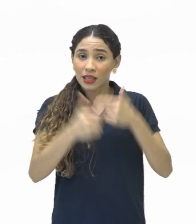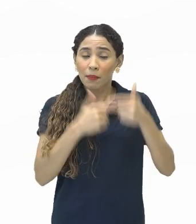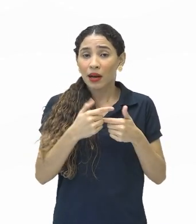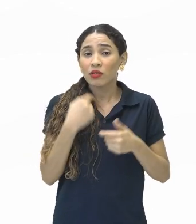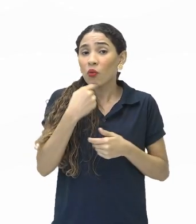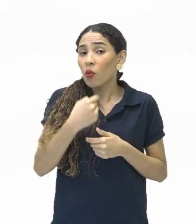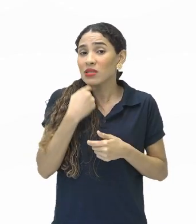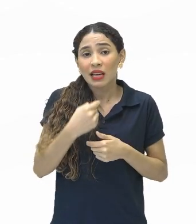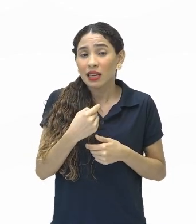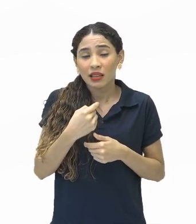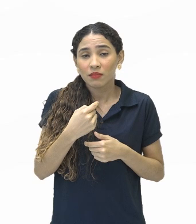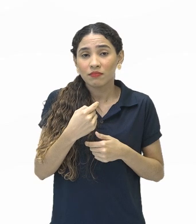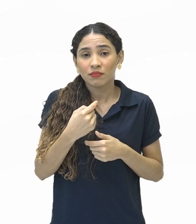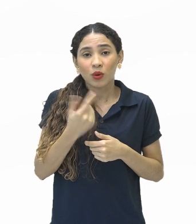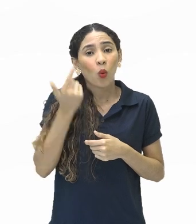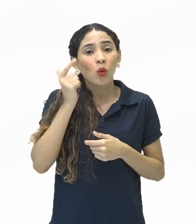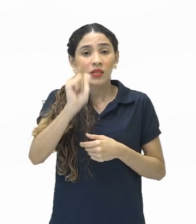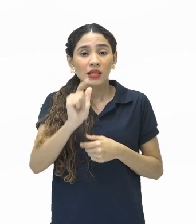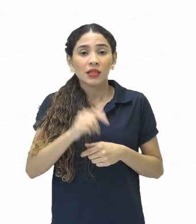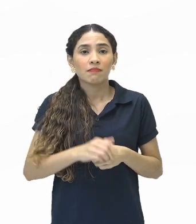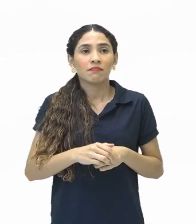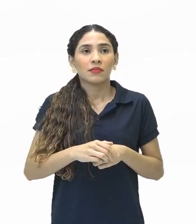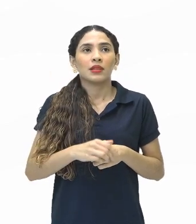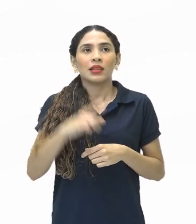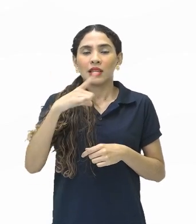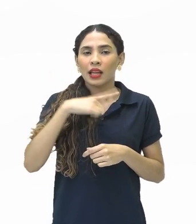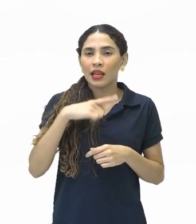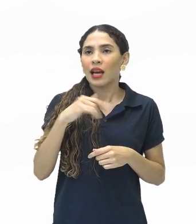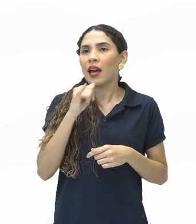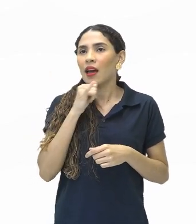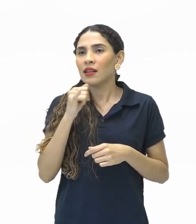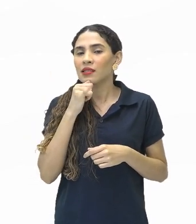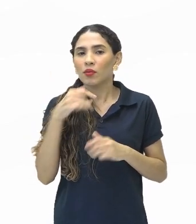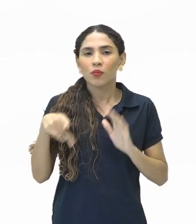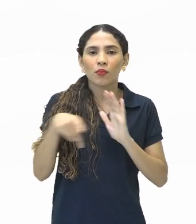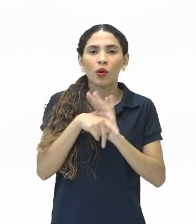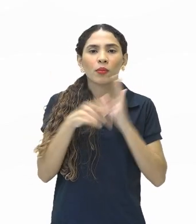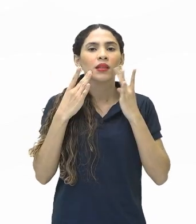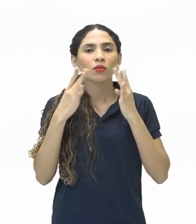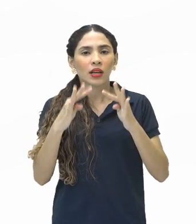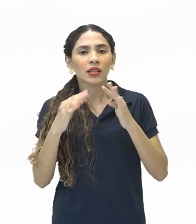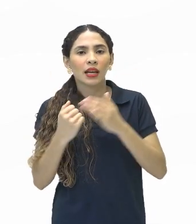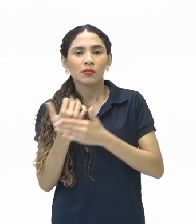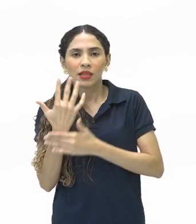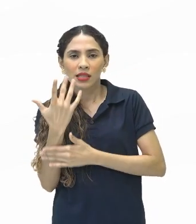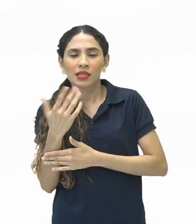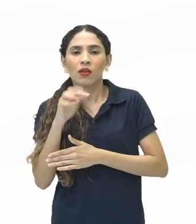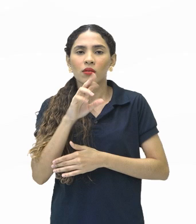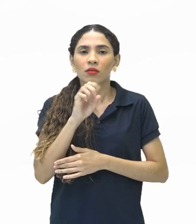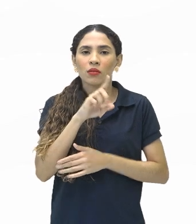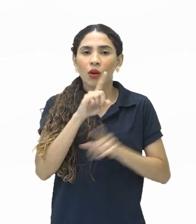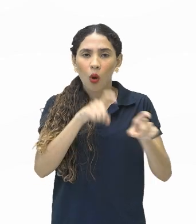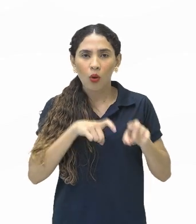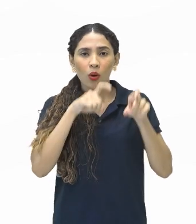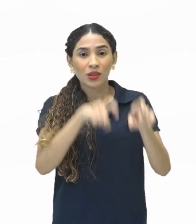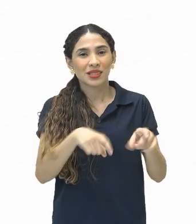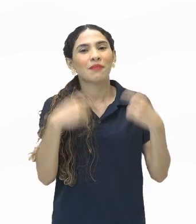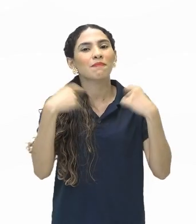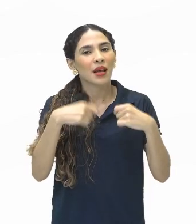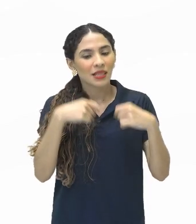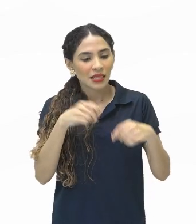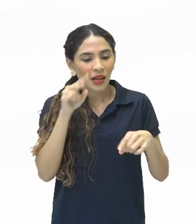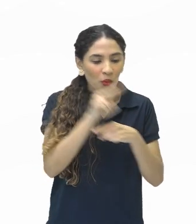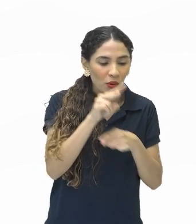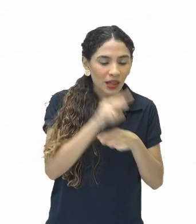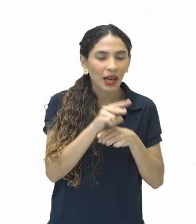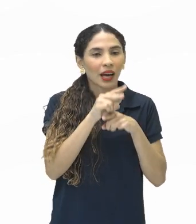né? Mesmo que tenha a sua roça, que tenha a sua plantação, mas ele tem que trabalhar, tem que ir lá, né, para cuidar,